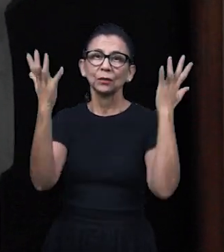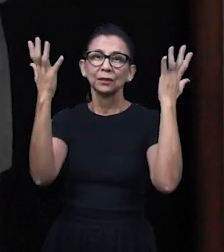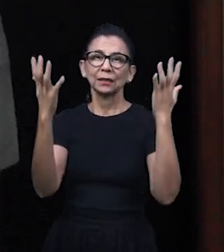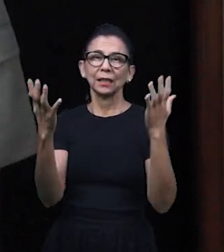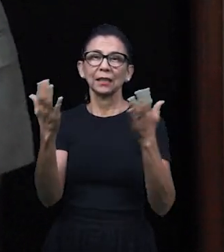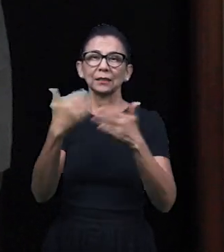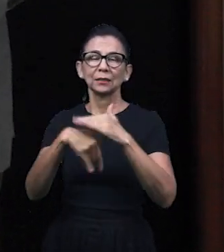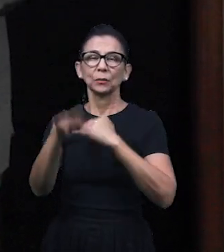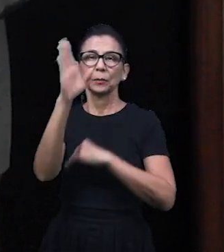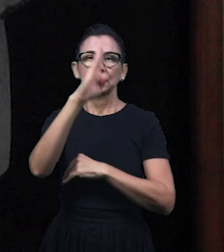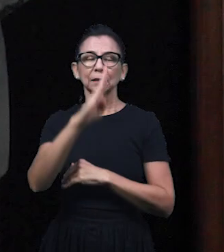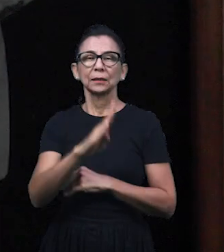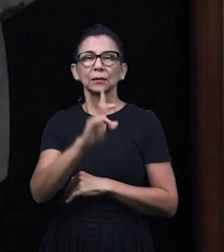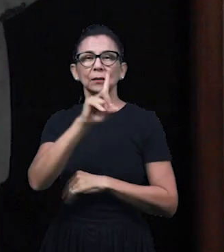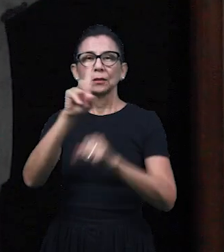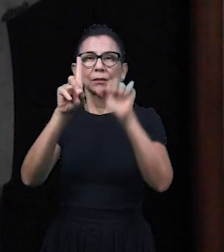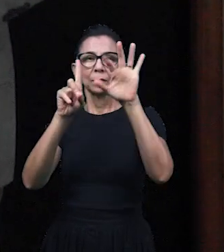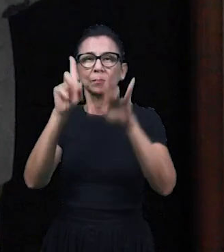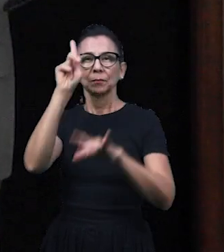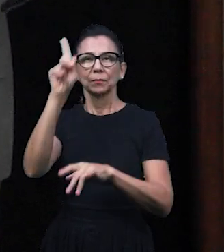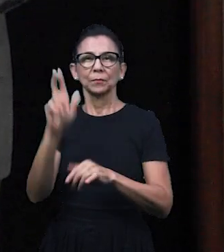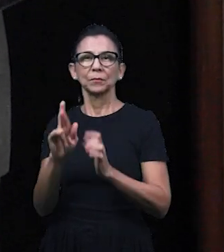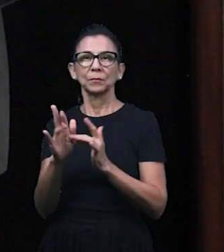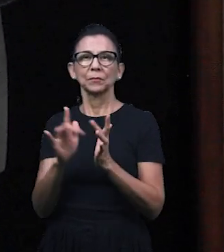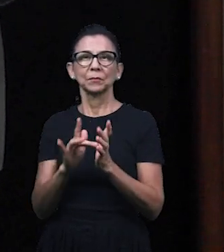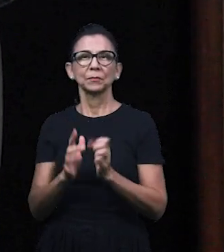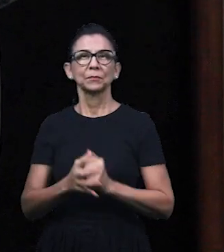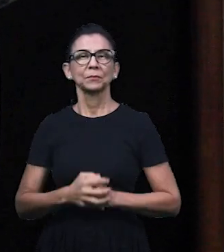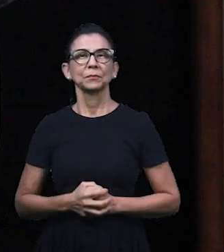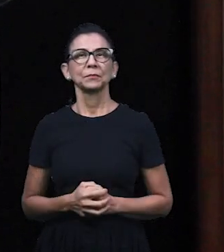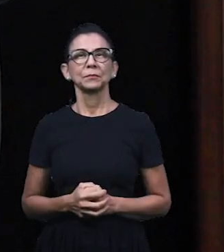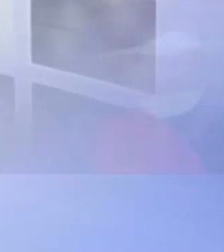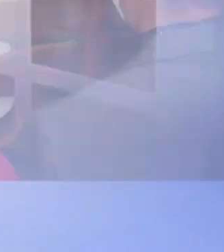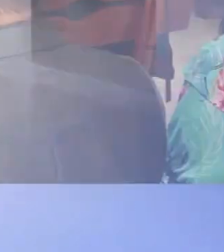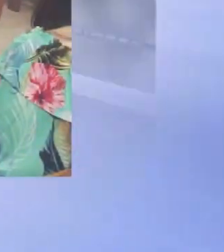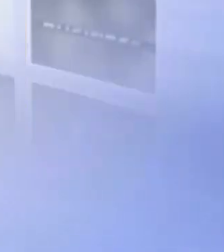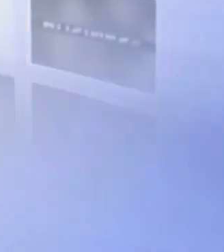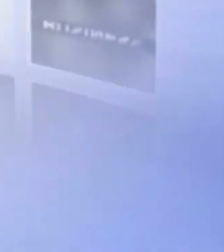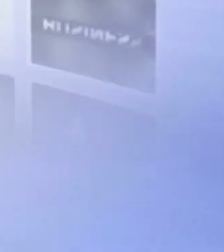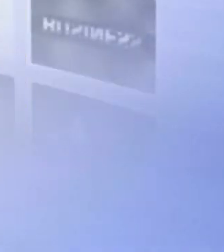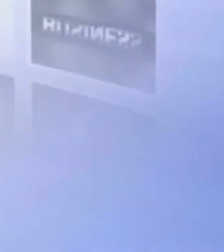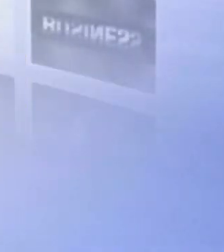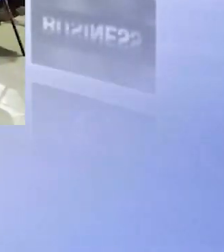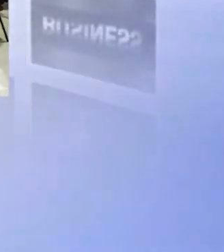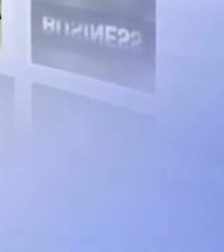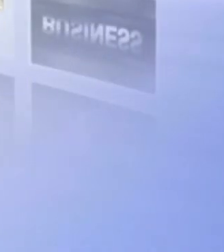todo o Brasil. Deus abençoe, uma boa semana a todos. A paz do Senhor Jesus.